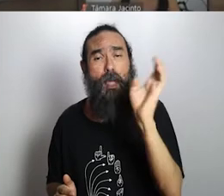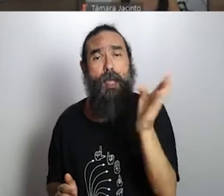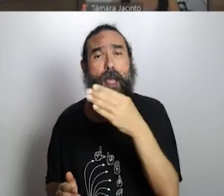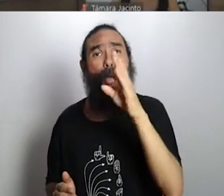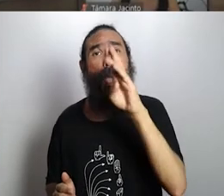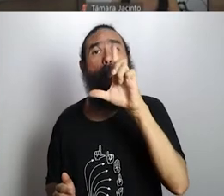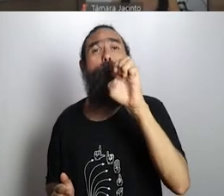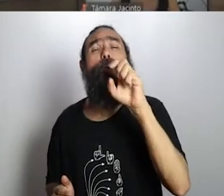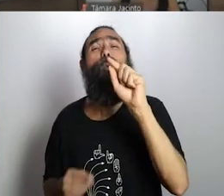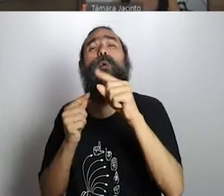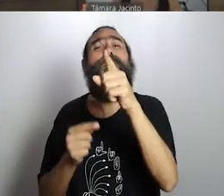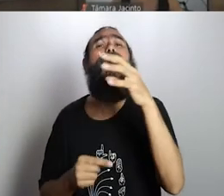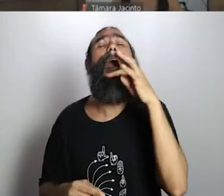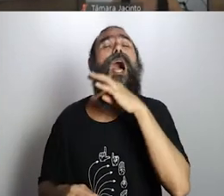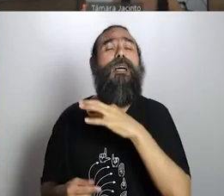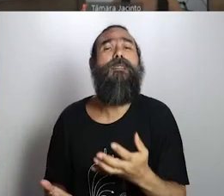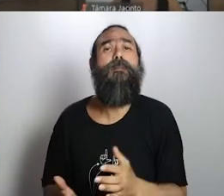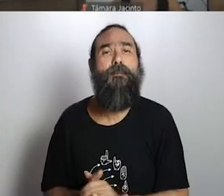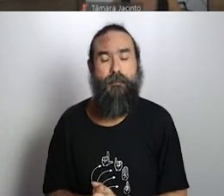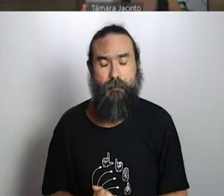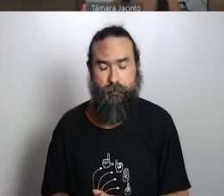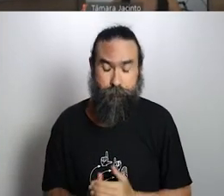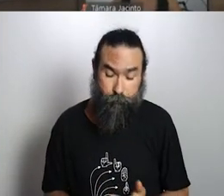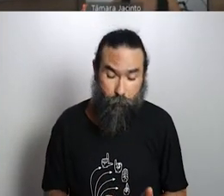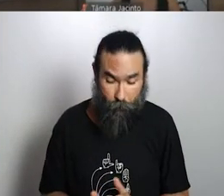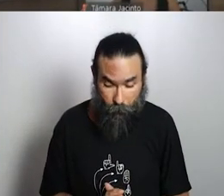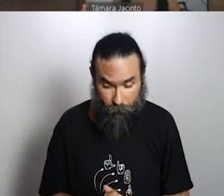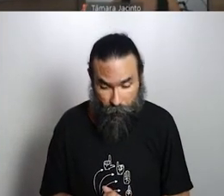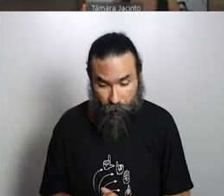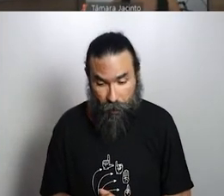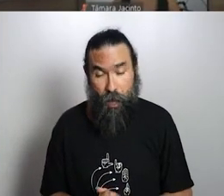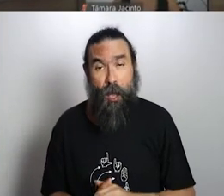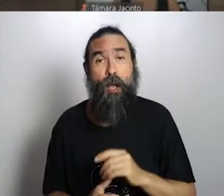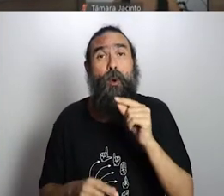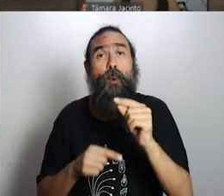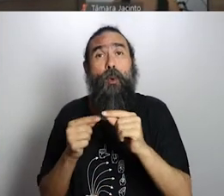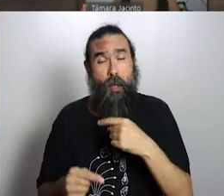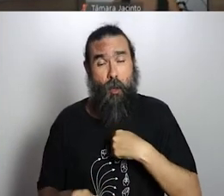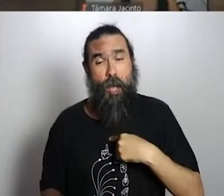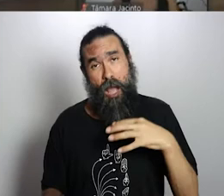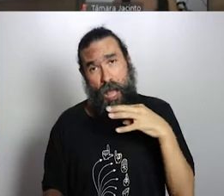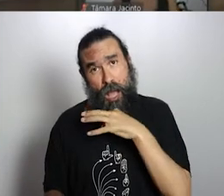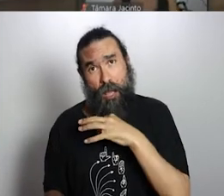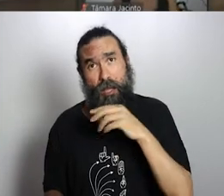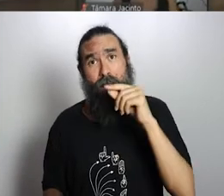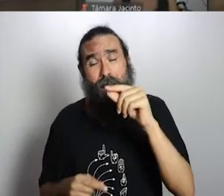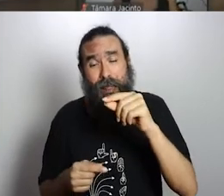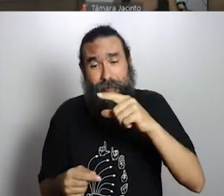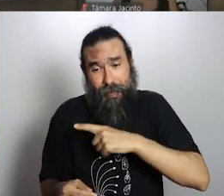realidade, compadre, há uma mudança pouco notável.